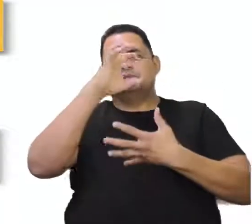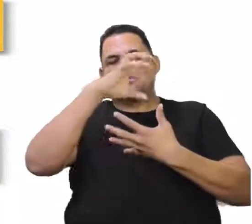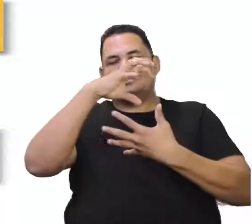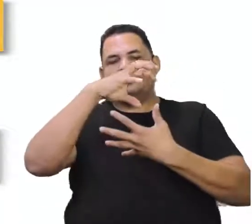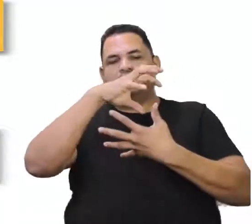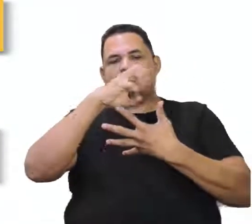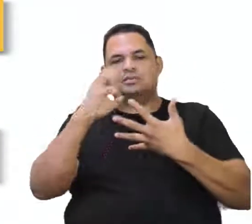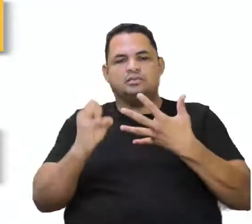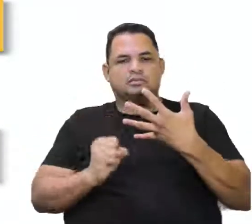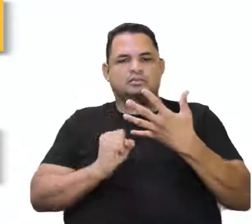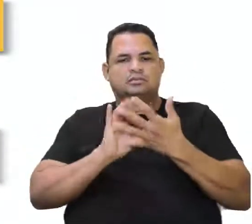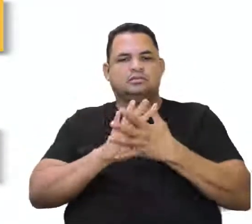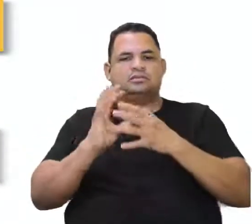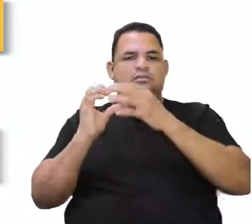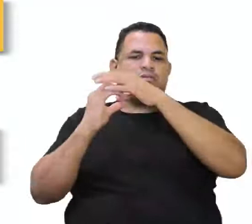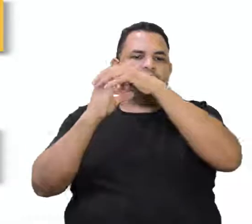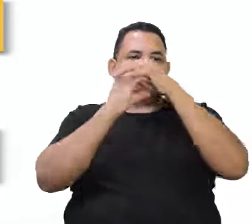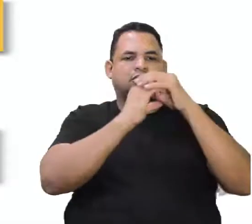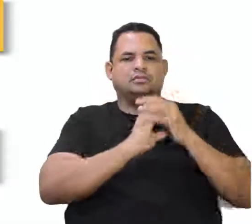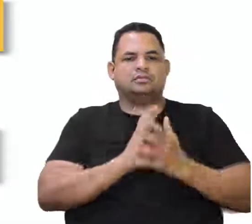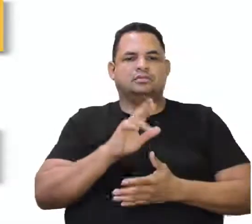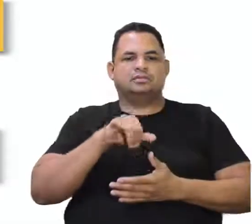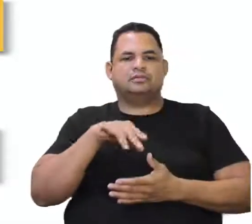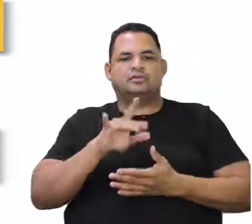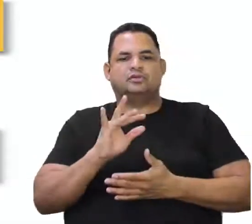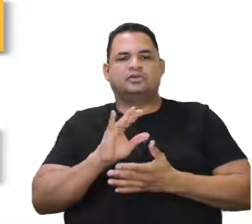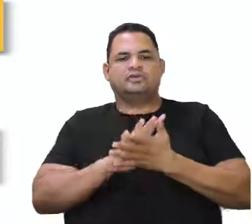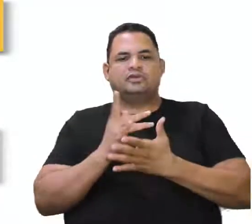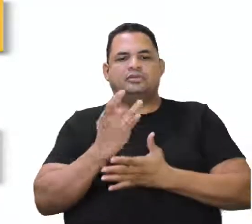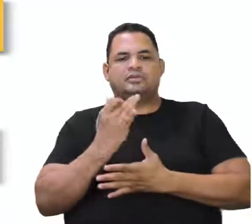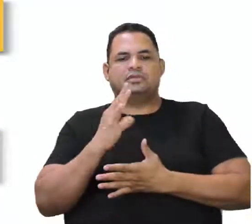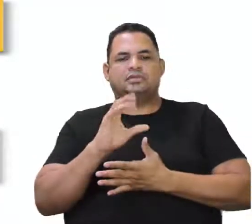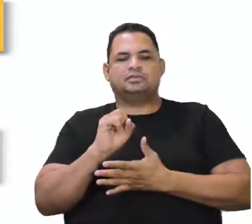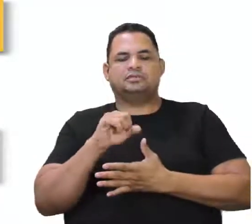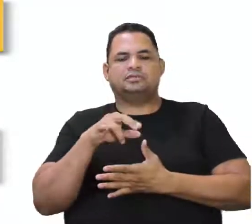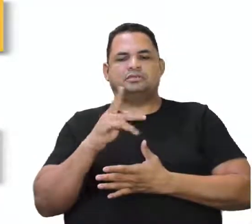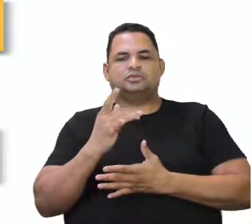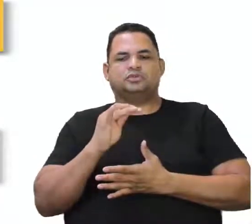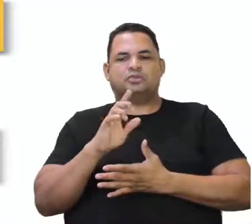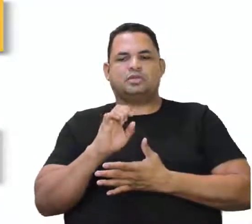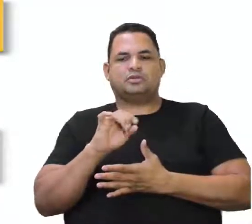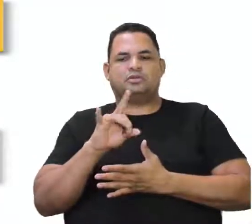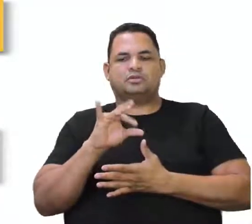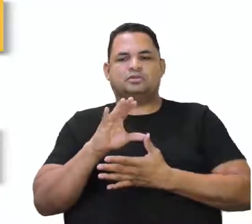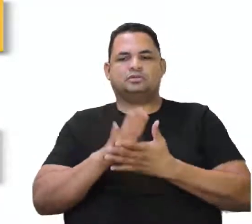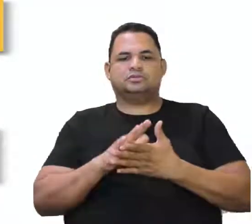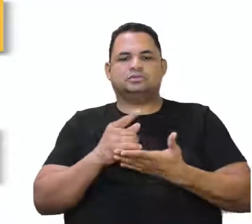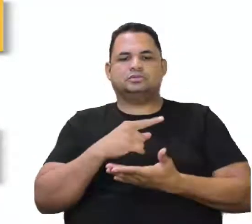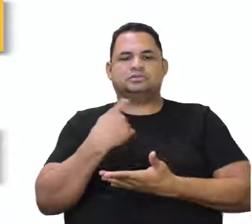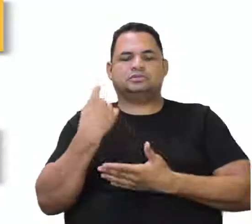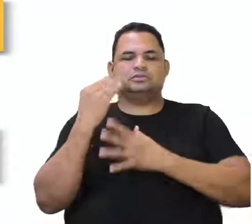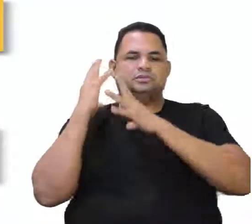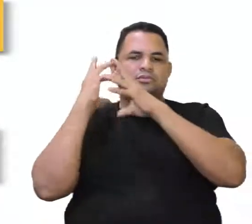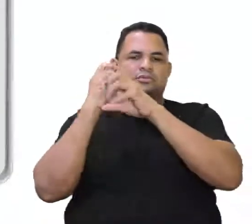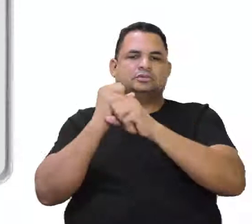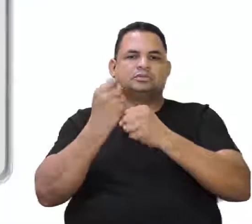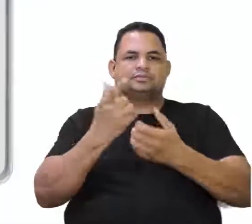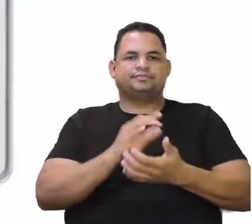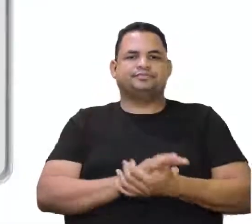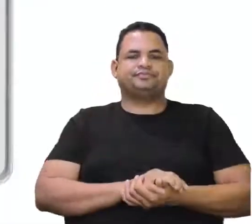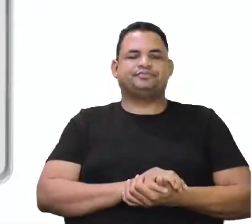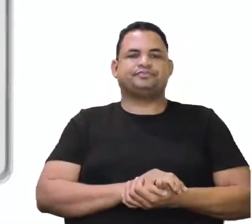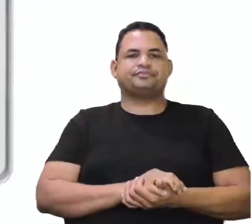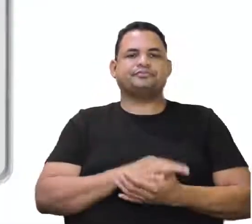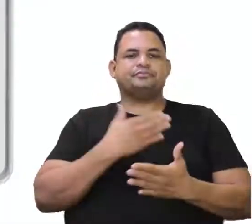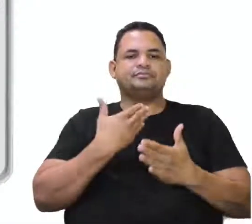cadeia e teia alimentar, nível trófico e habitat e nicho ecológico, tá bom? Que a gente também revisou isso aí. Beleza? Então,